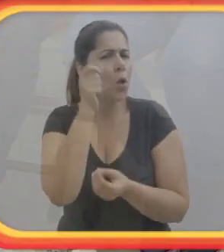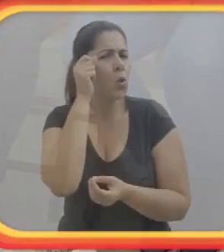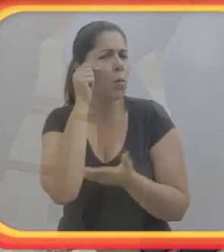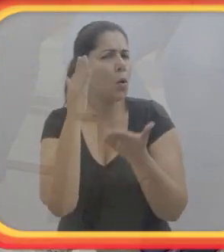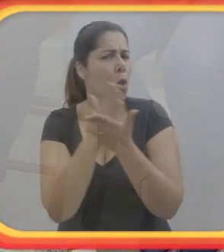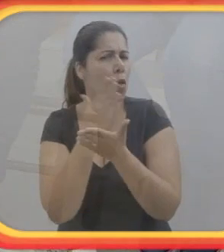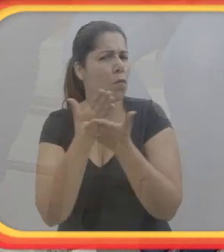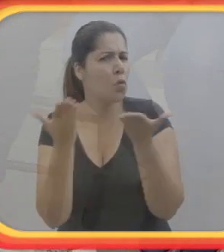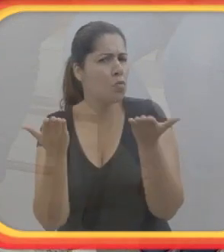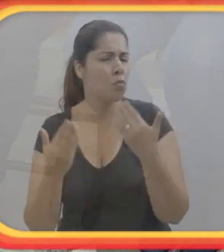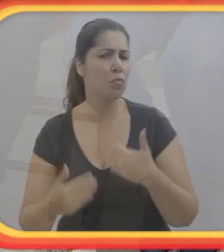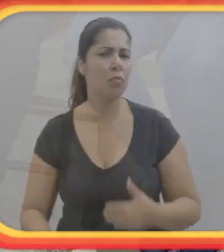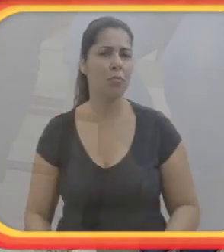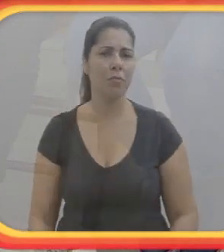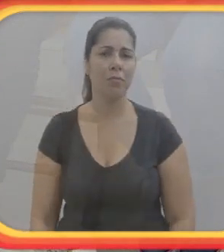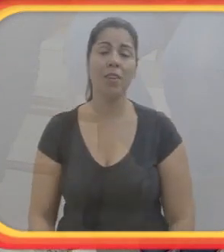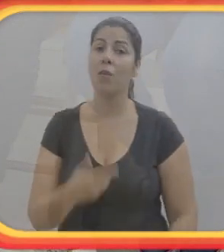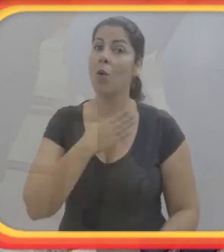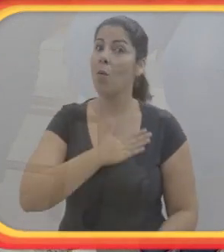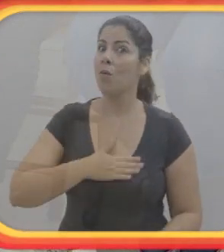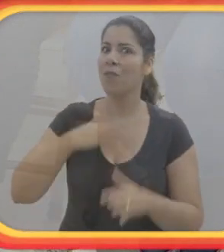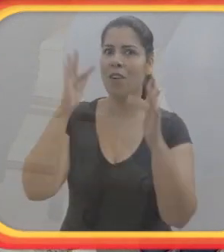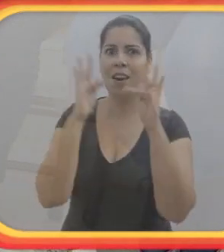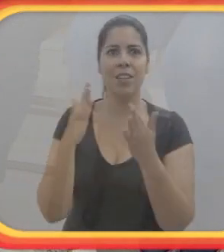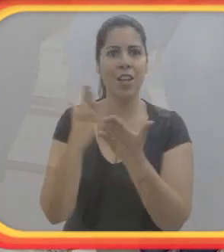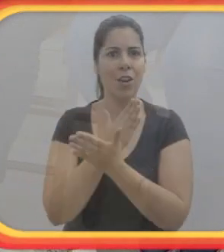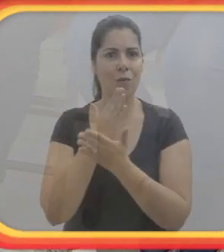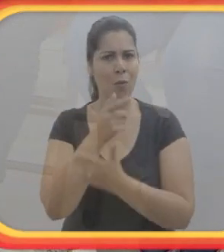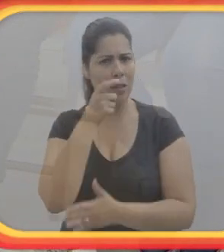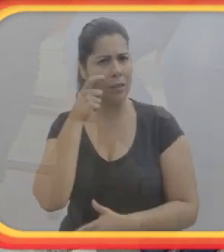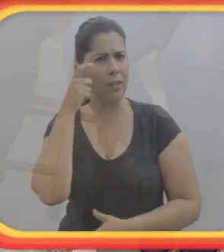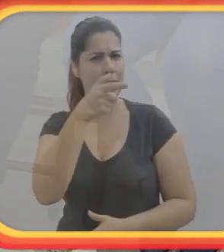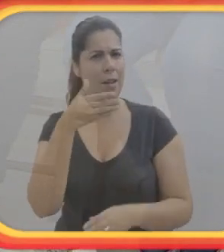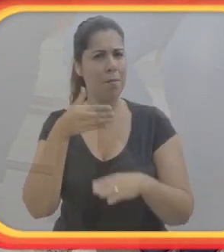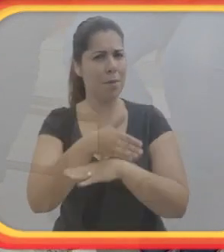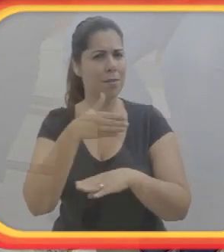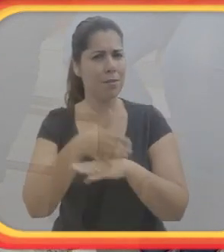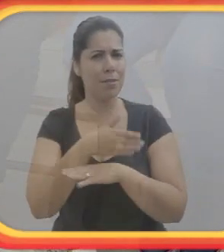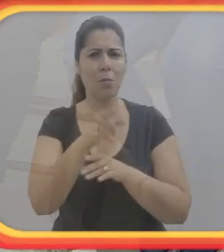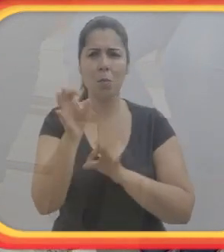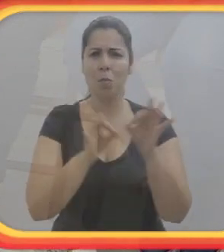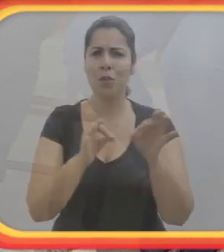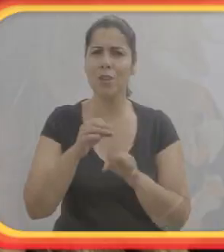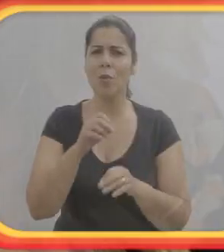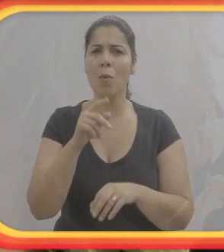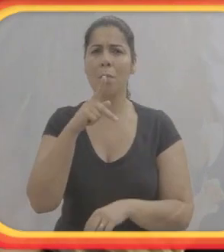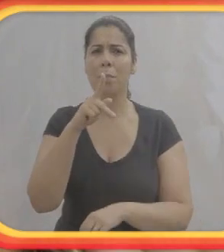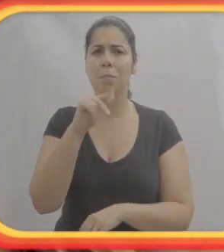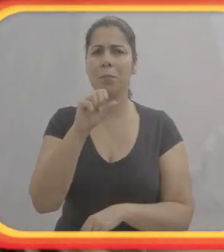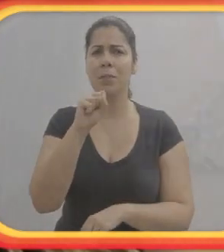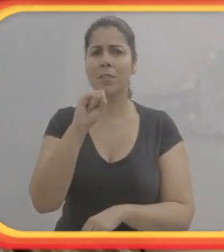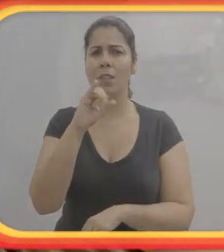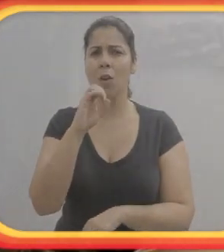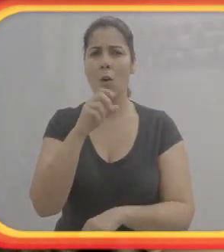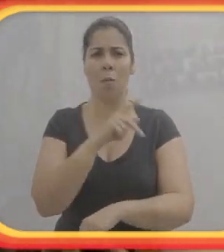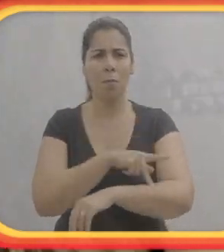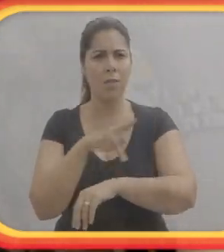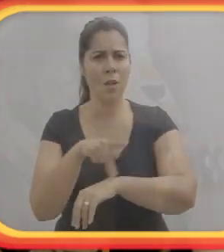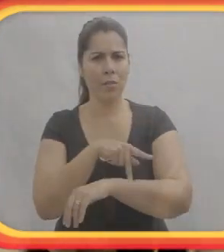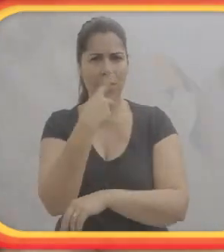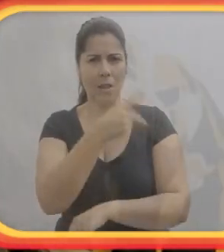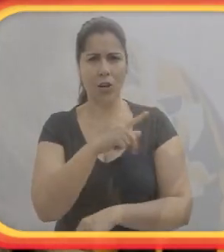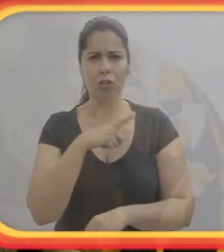quando ele soube do livro? E aí ele ficou muito feliz com o livro e foi interessante porque ele estava participando